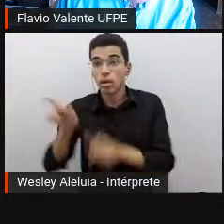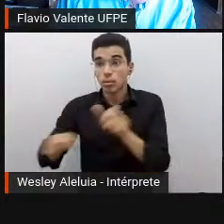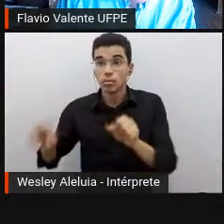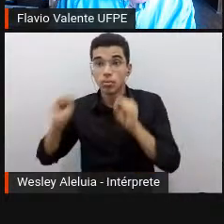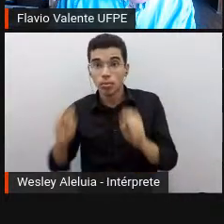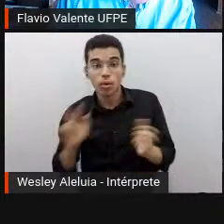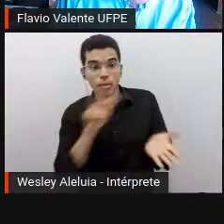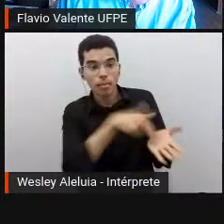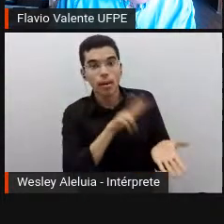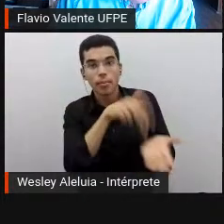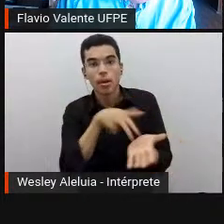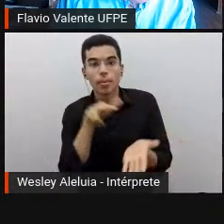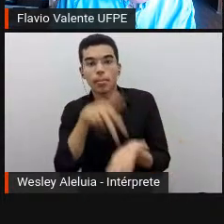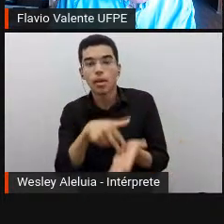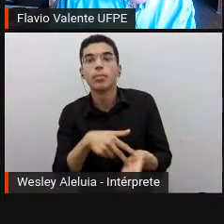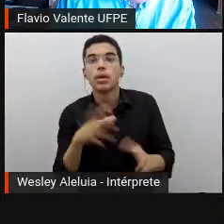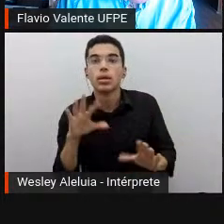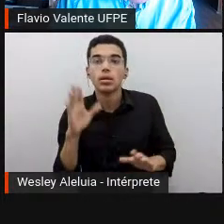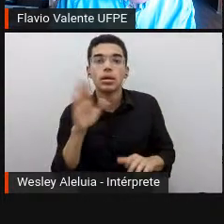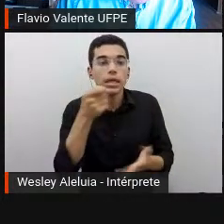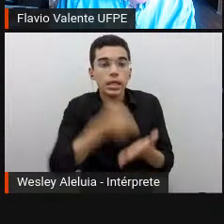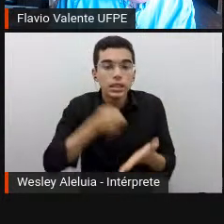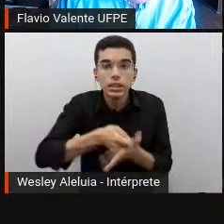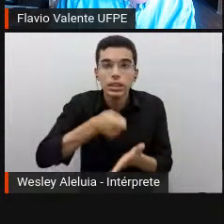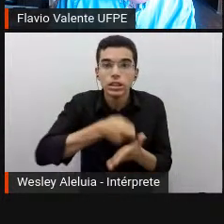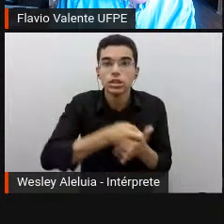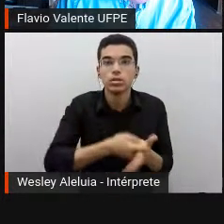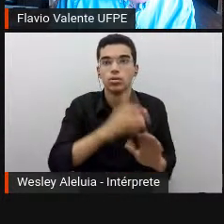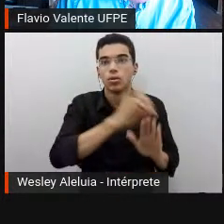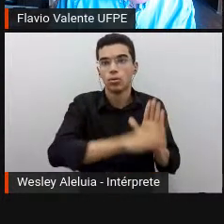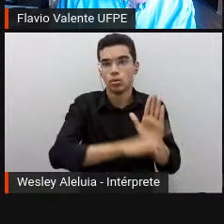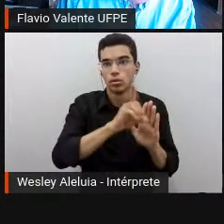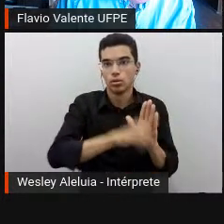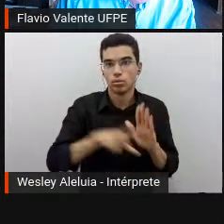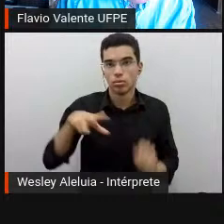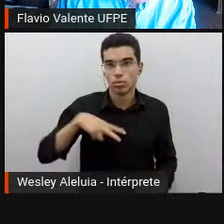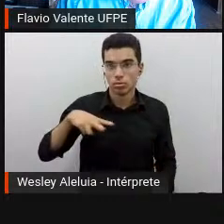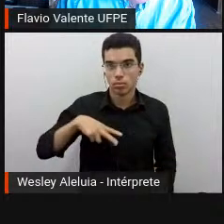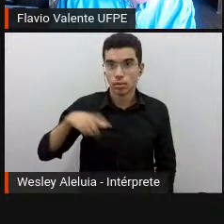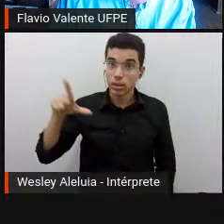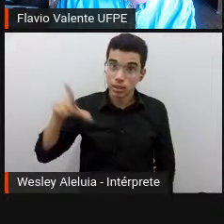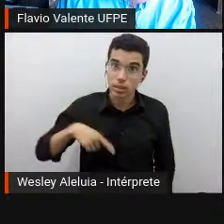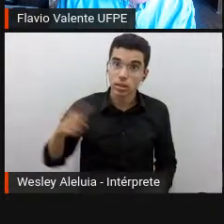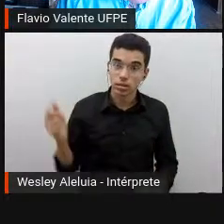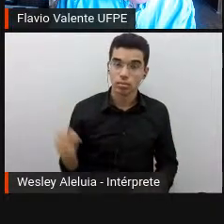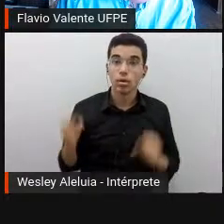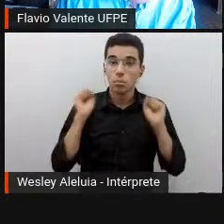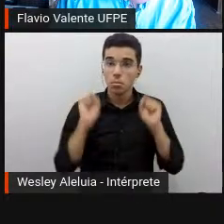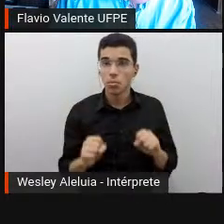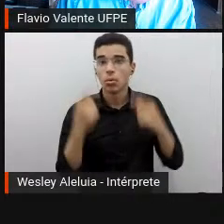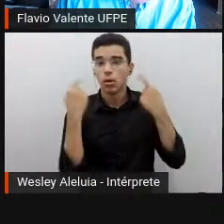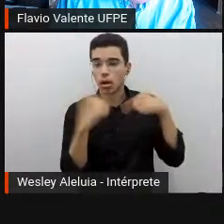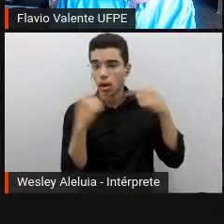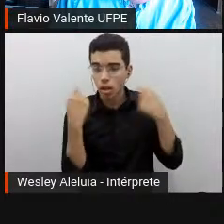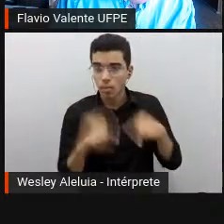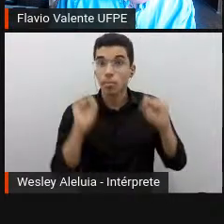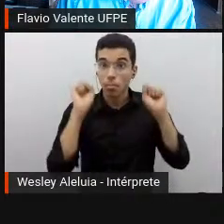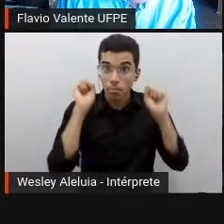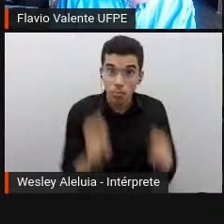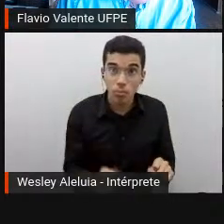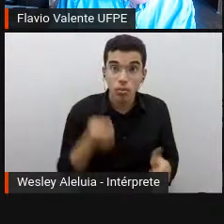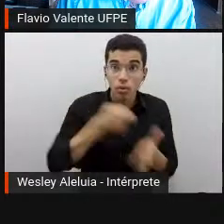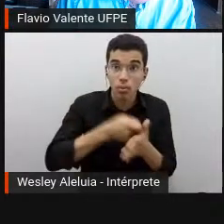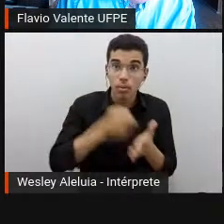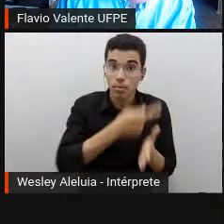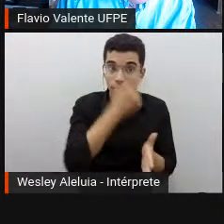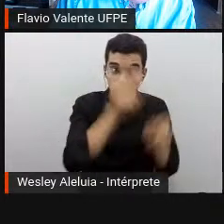direitos ou repará-las. Além disso, no conceito de exigibilidade está incluído, além do direito de reclamar, o direito de ter uma resposta em ação em tempo